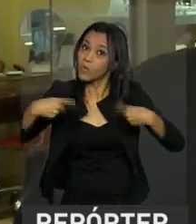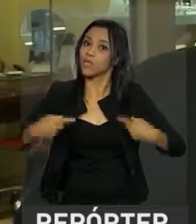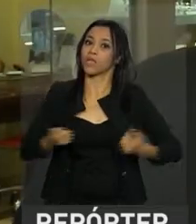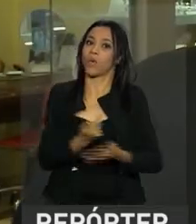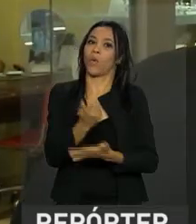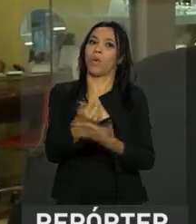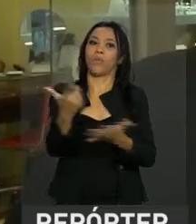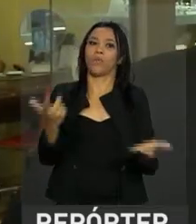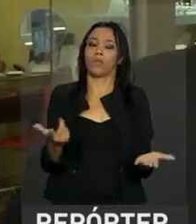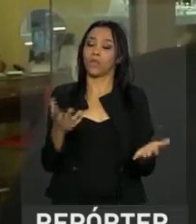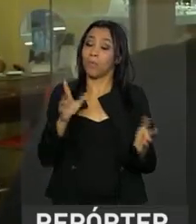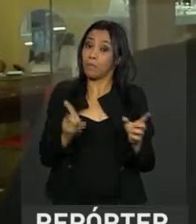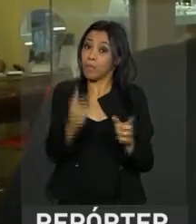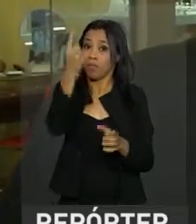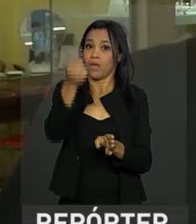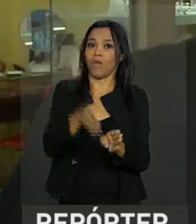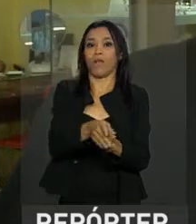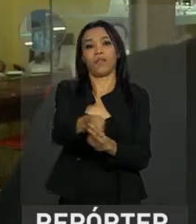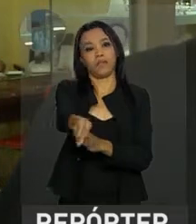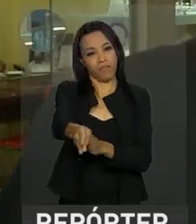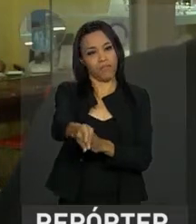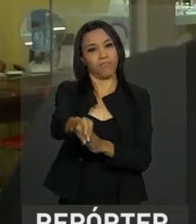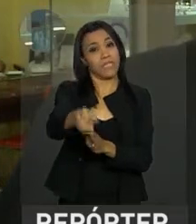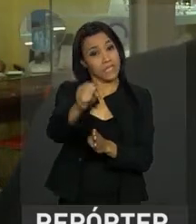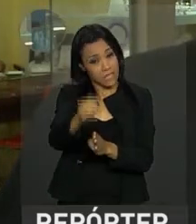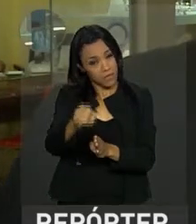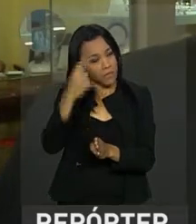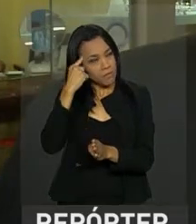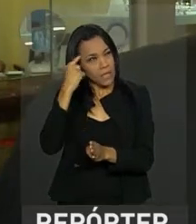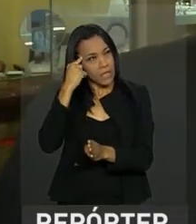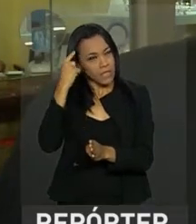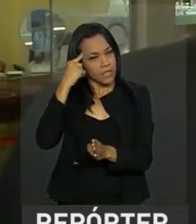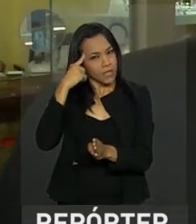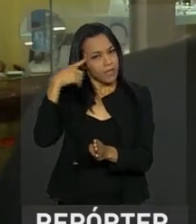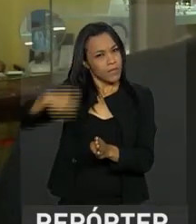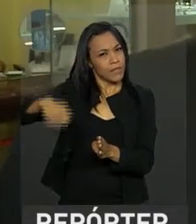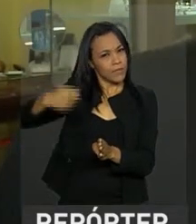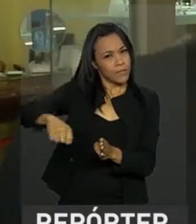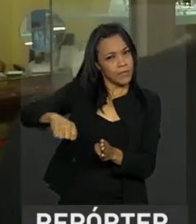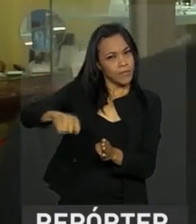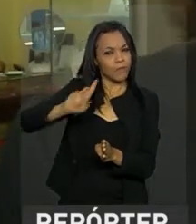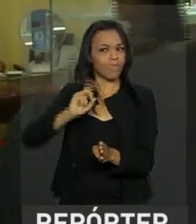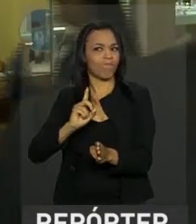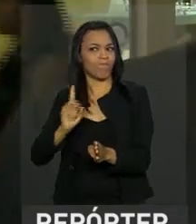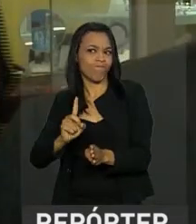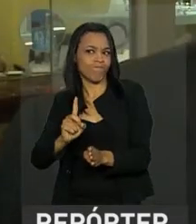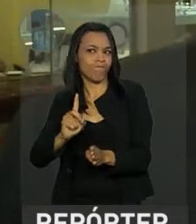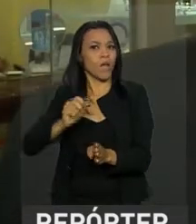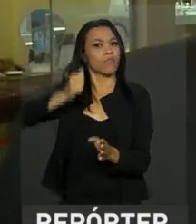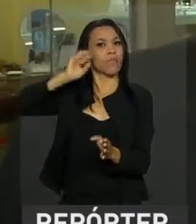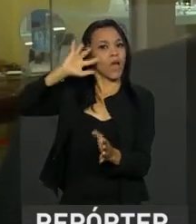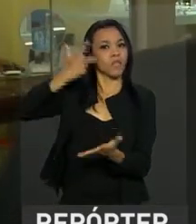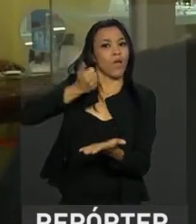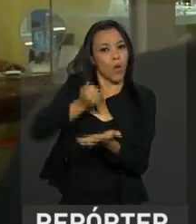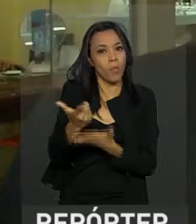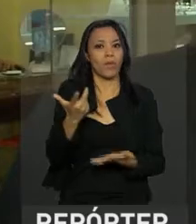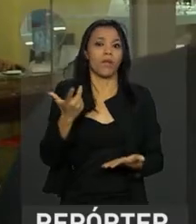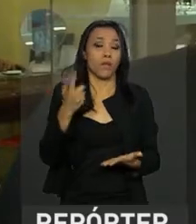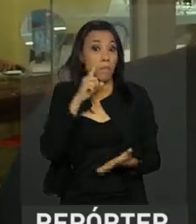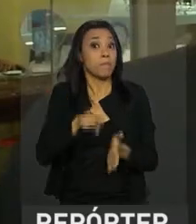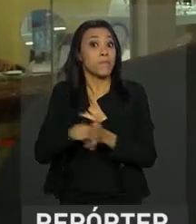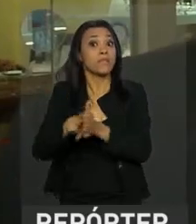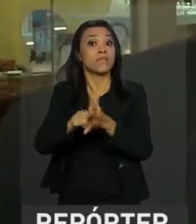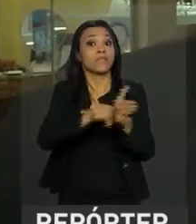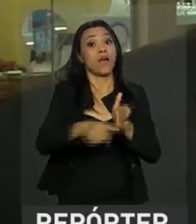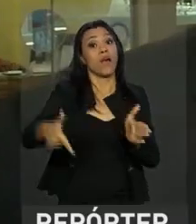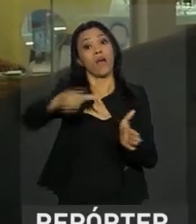a primeira orientação é para que, de fato, o consumidor reflita, veja se, de fato, ele precisa daquele produto e pesquise bastante